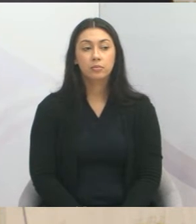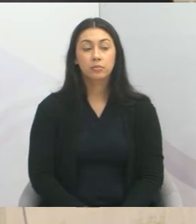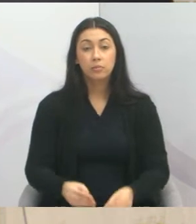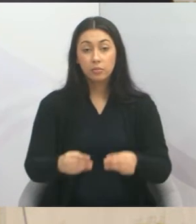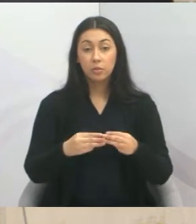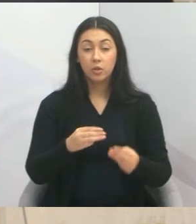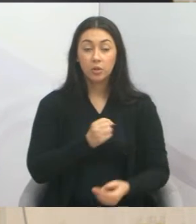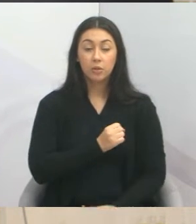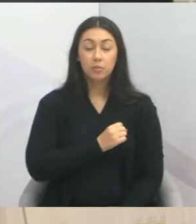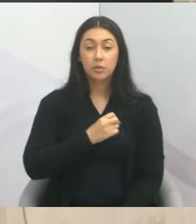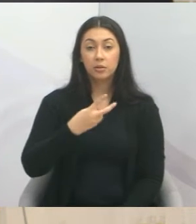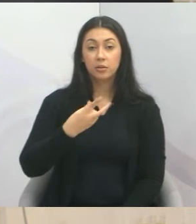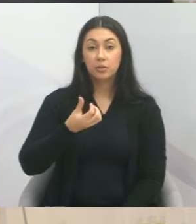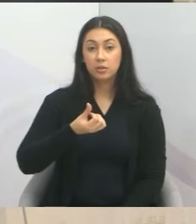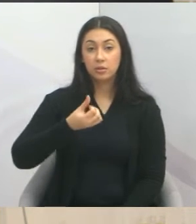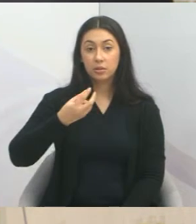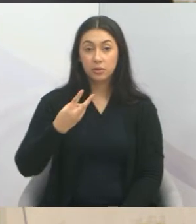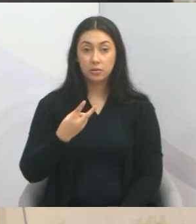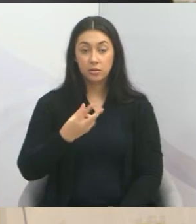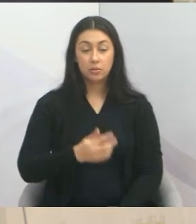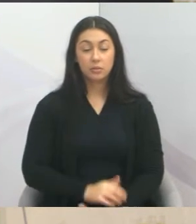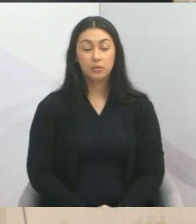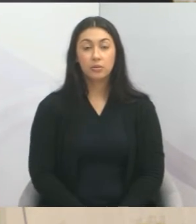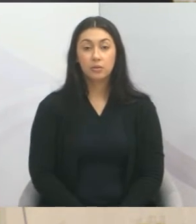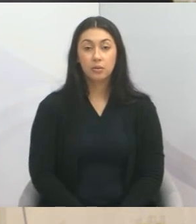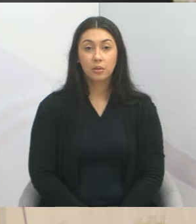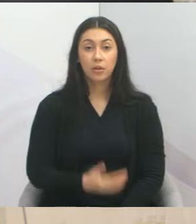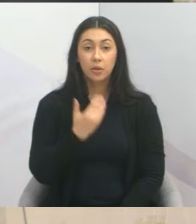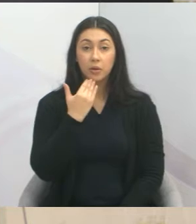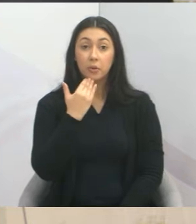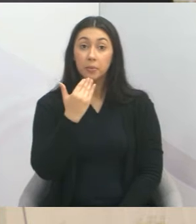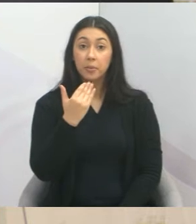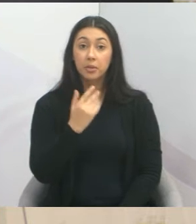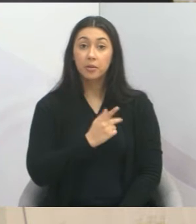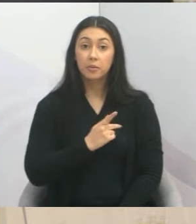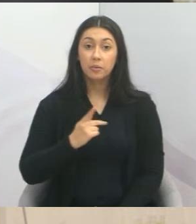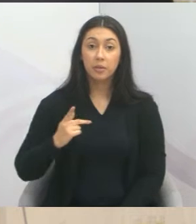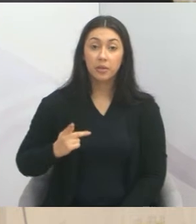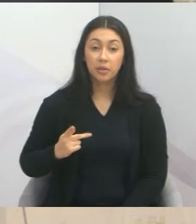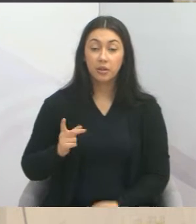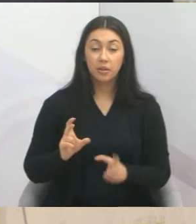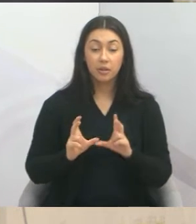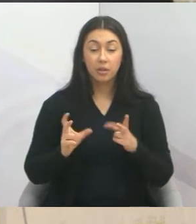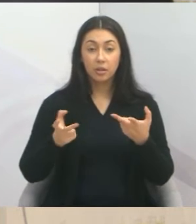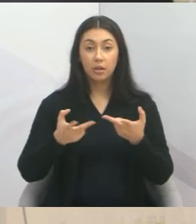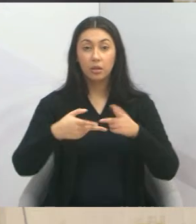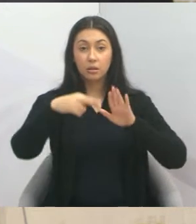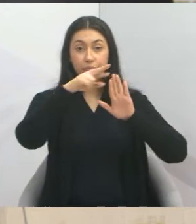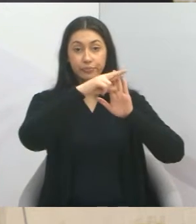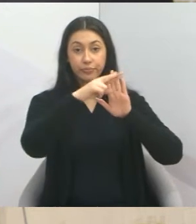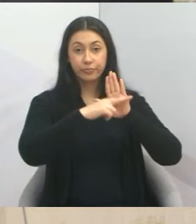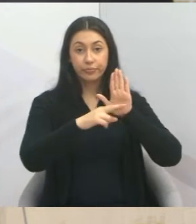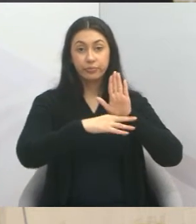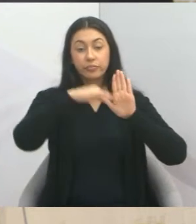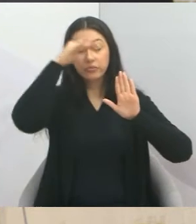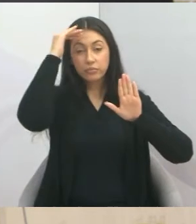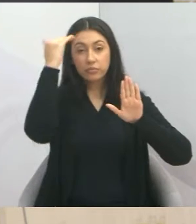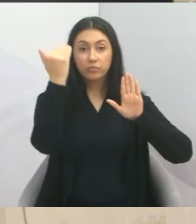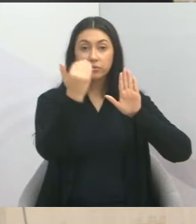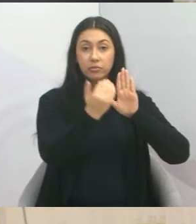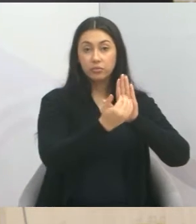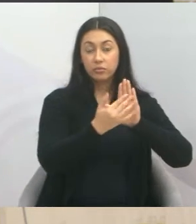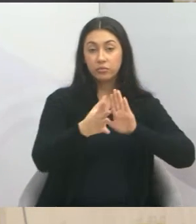a mansão 262 2021 e queremos refletir o seu presente essa casa cumprida a sua regimentais